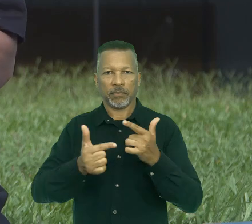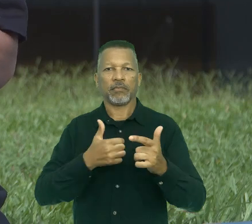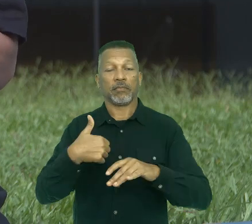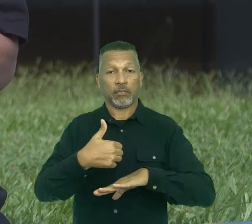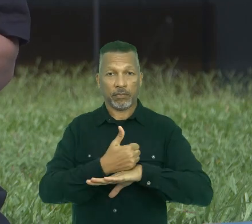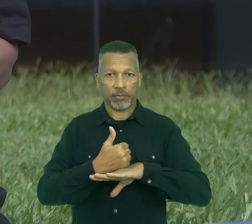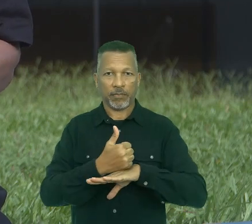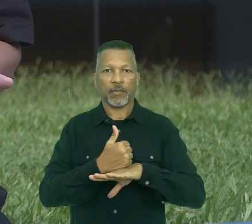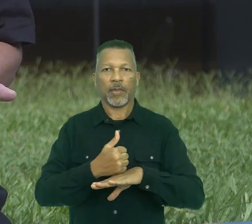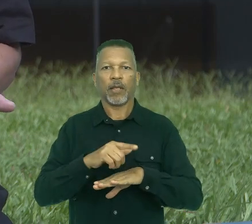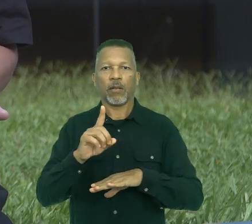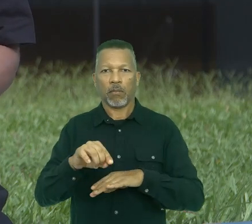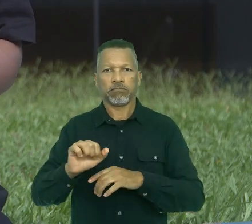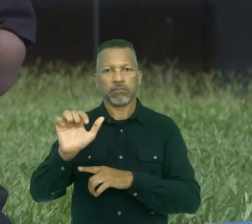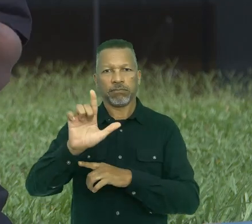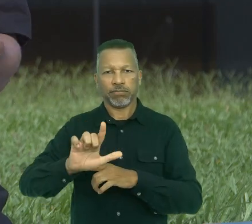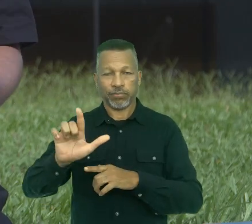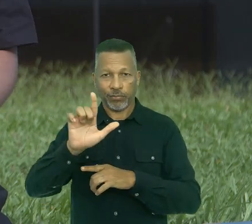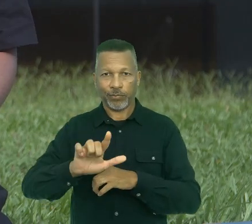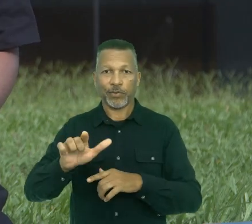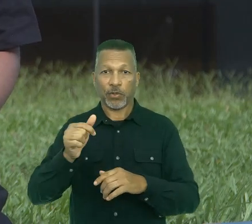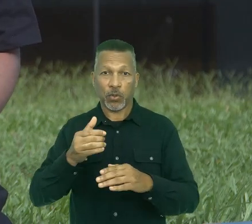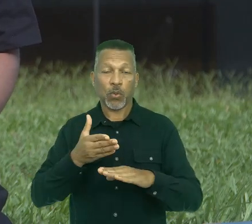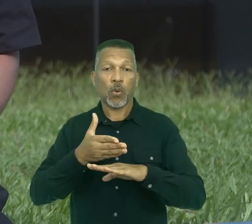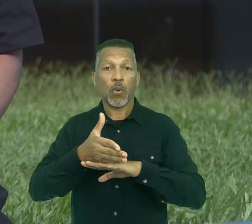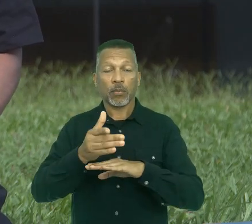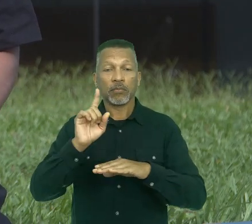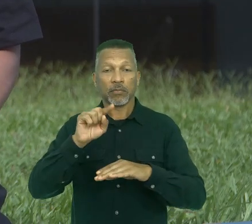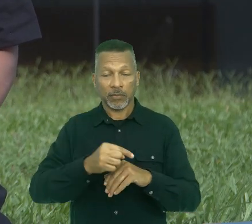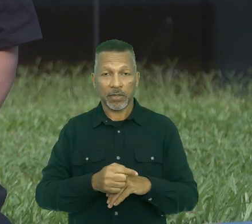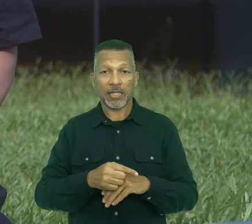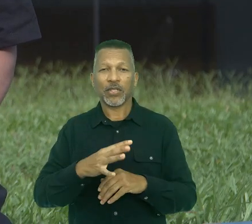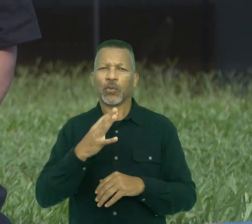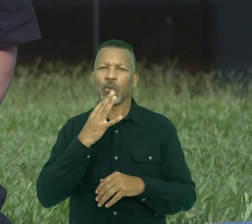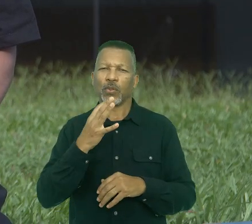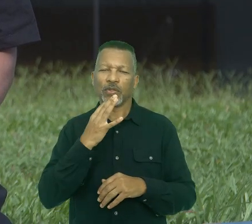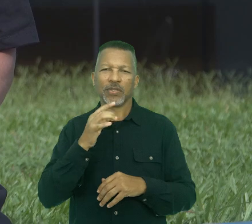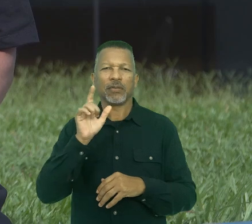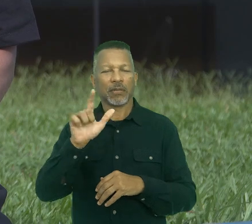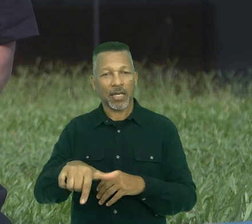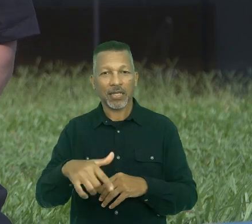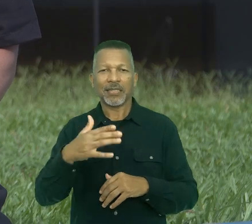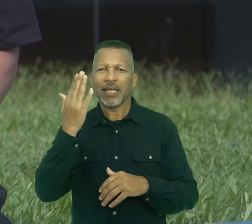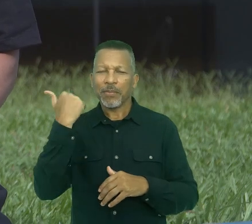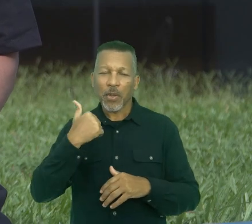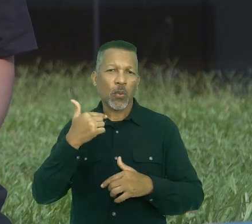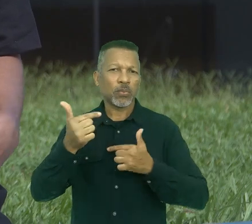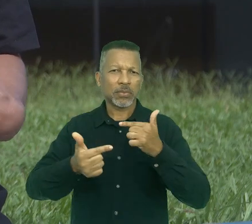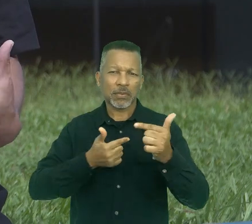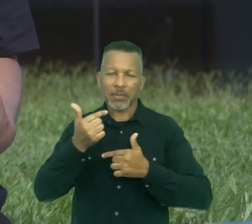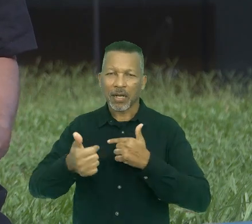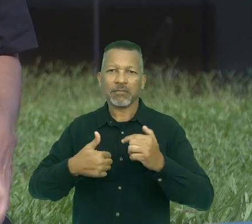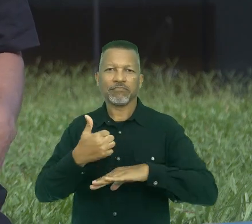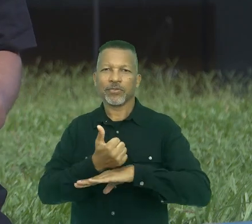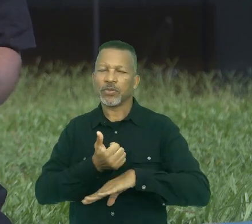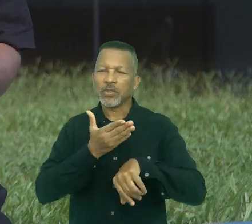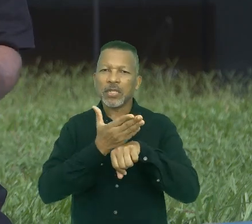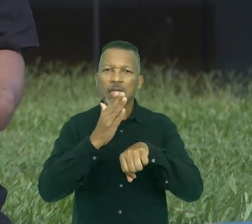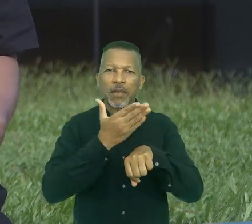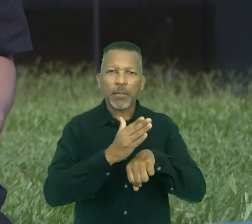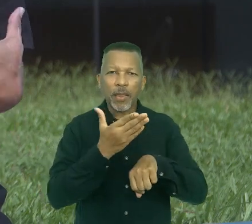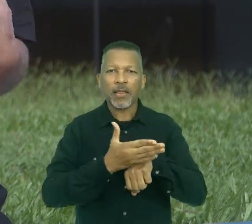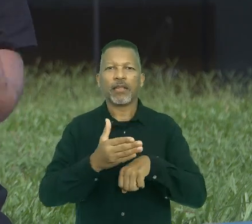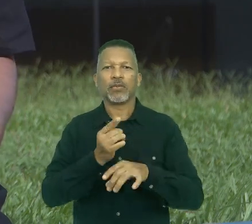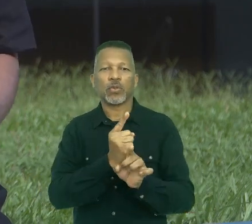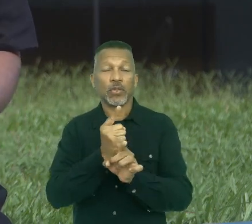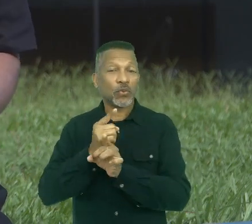eu entro dentro da logística do Grupo Farroupilha, que já era um grupo conhecido, e aí ele já tinha uma dinâmica profissional mesmo, assim, de treinamento, a gente se